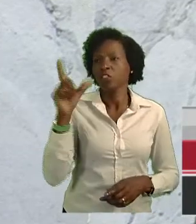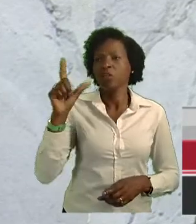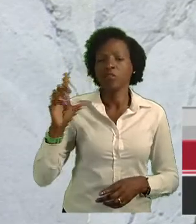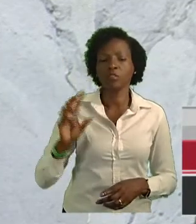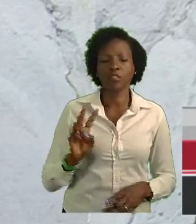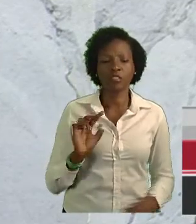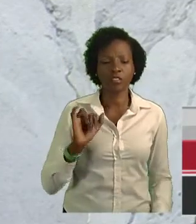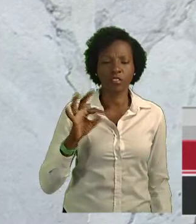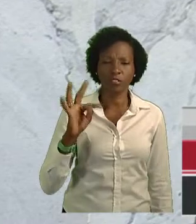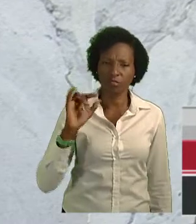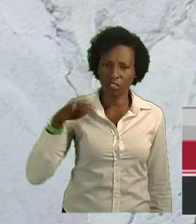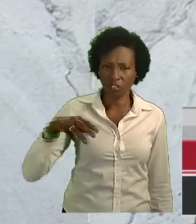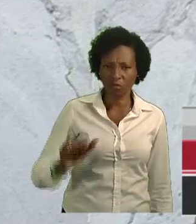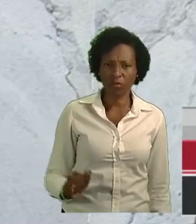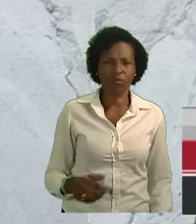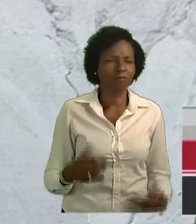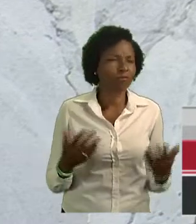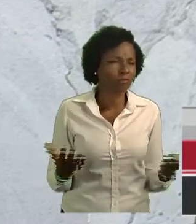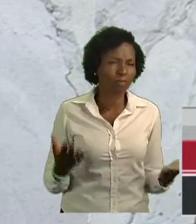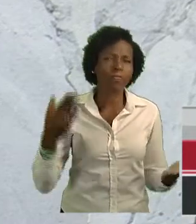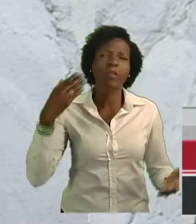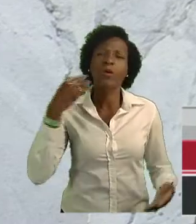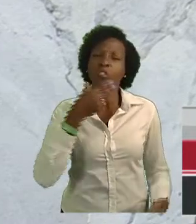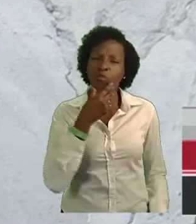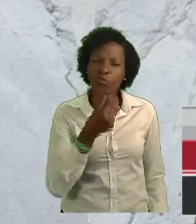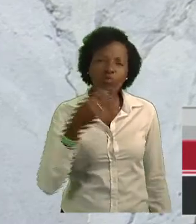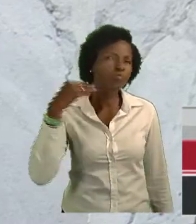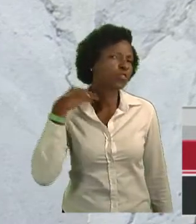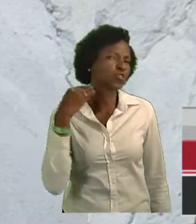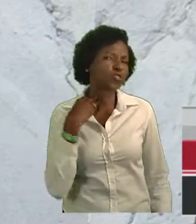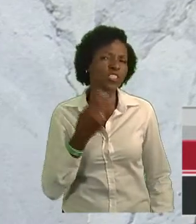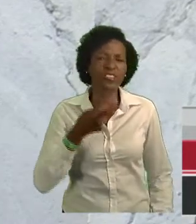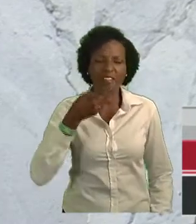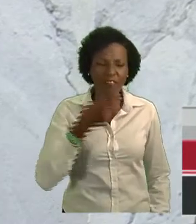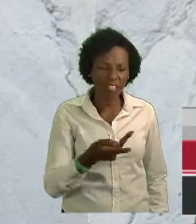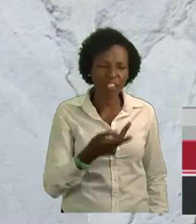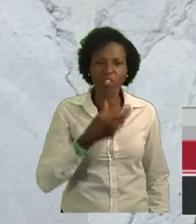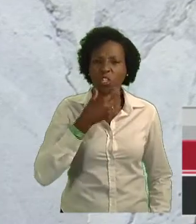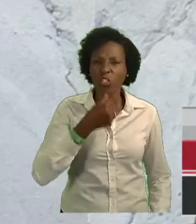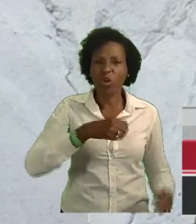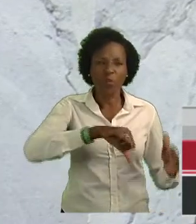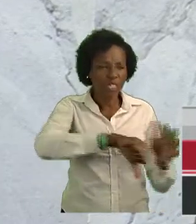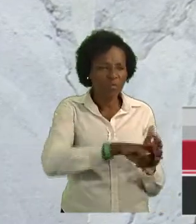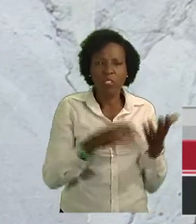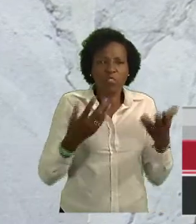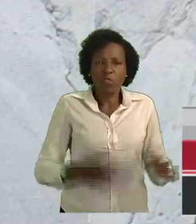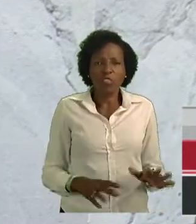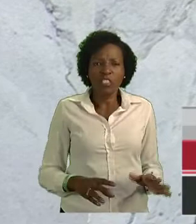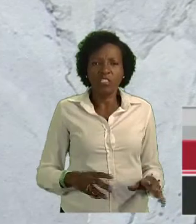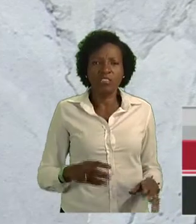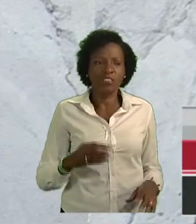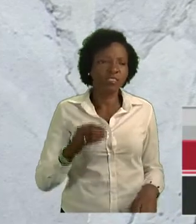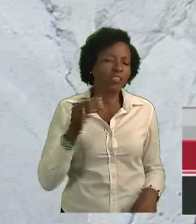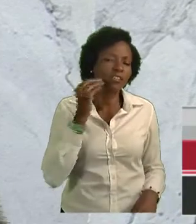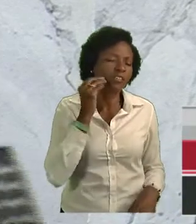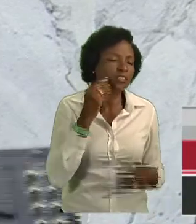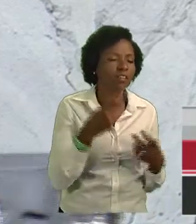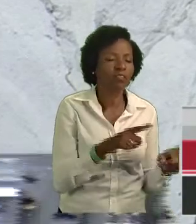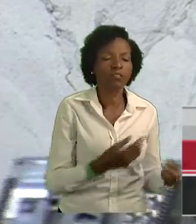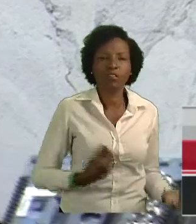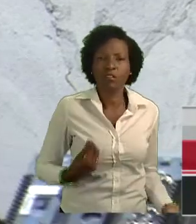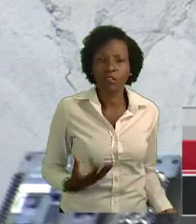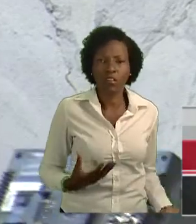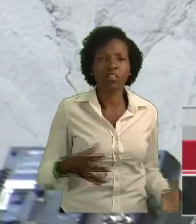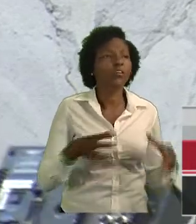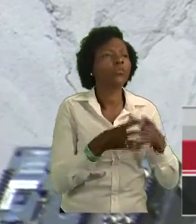ele quis dizer é que o juiz que o criminoso não quis a tentar que o pessoal de direito da faculdade campus olhos que podem aqui o indivíduo estava